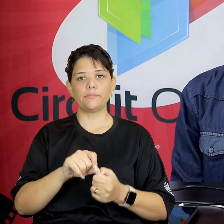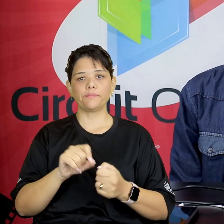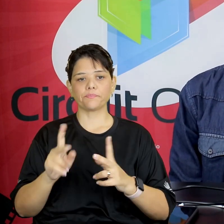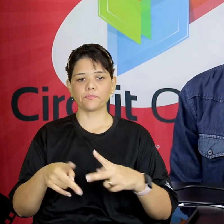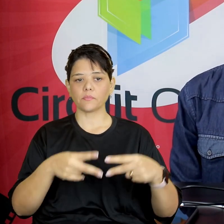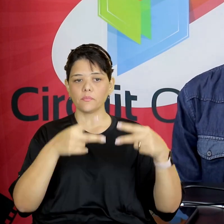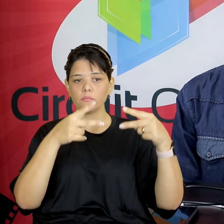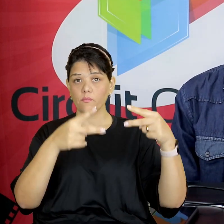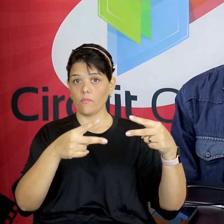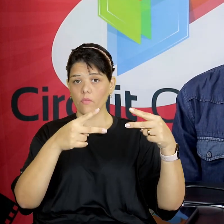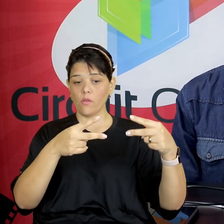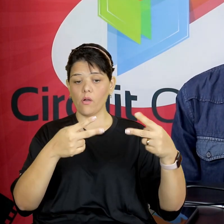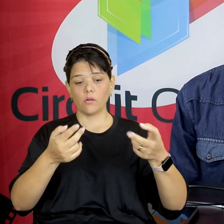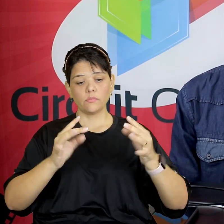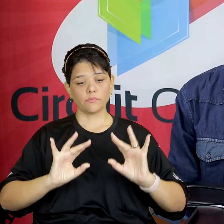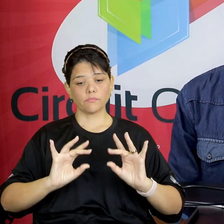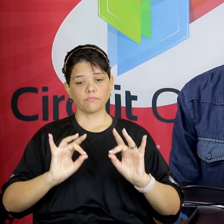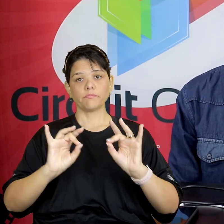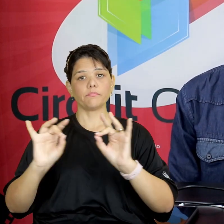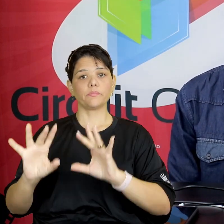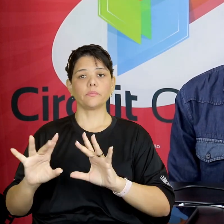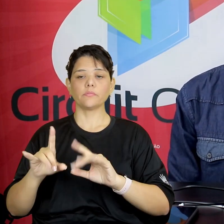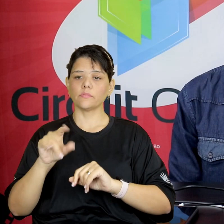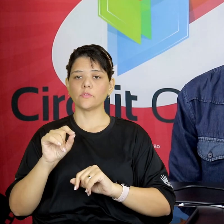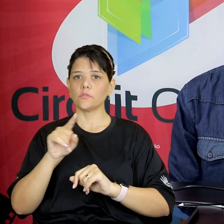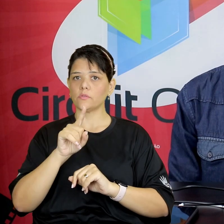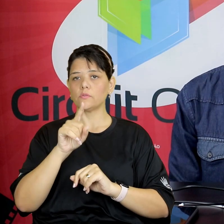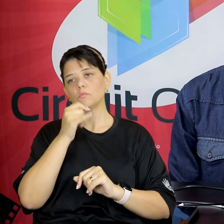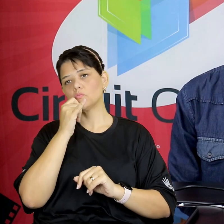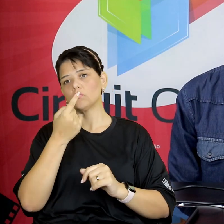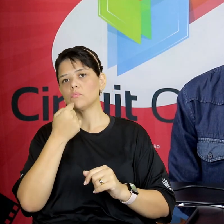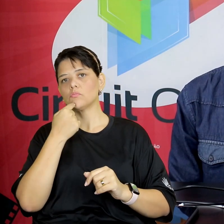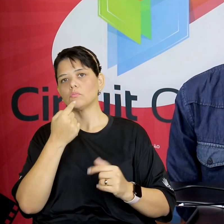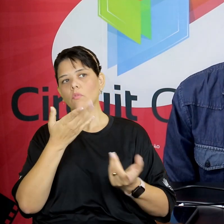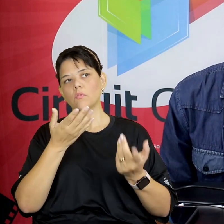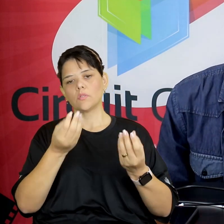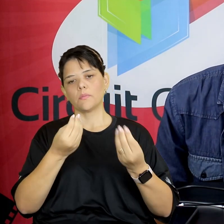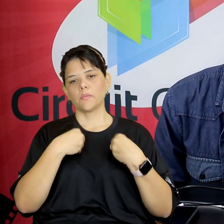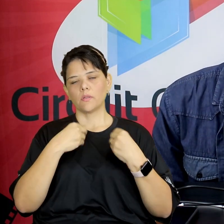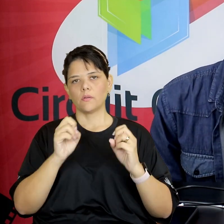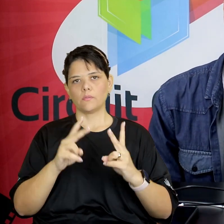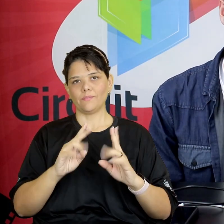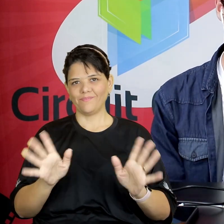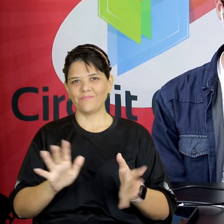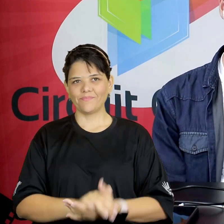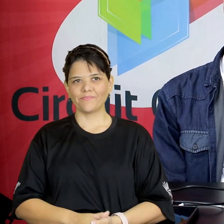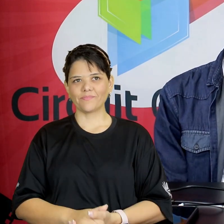Tipo, eu falo, vamos escolher alguém, aí a pessoa manda. Beleza? Pode ser? Perfeito.